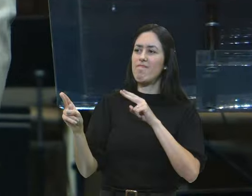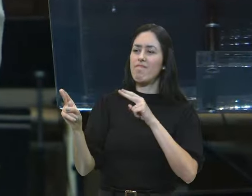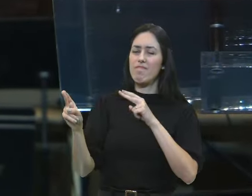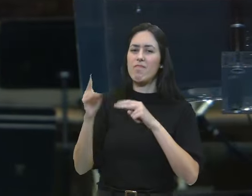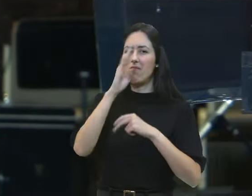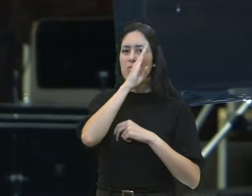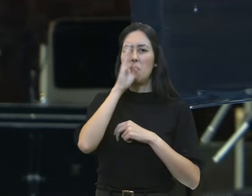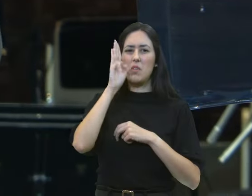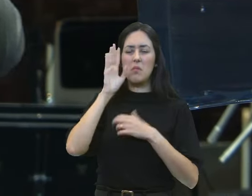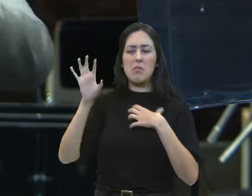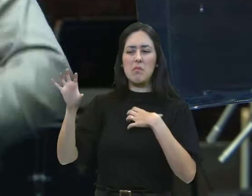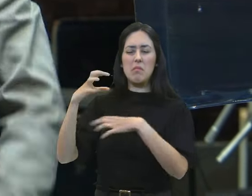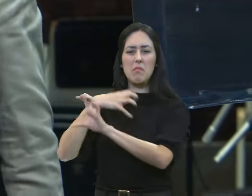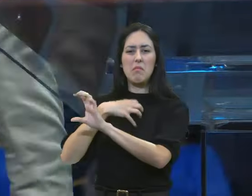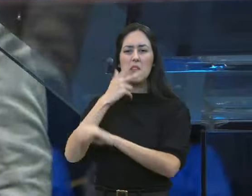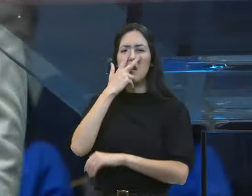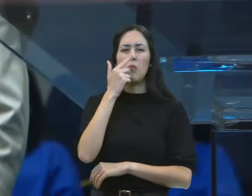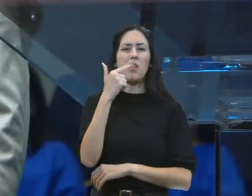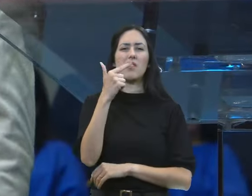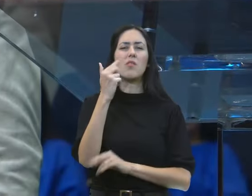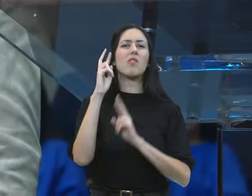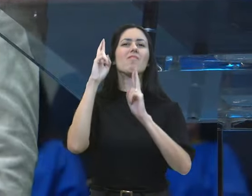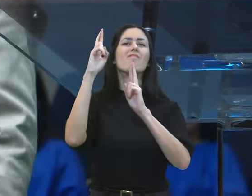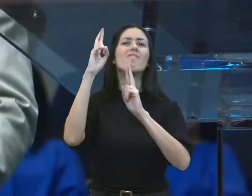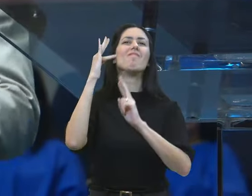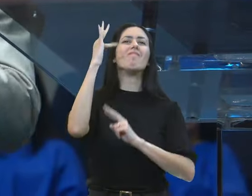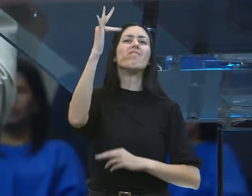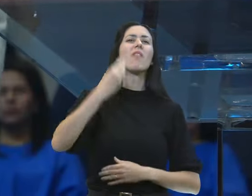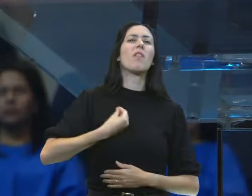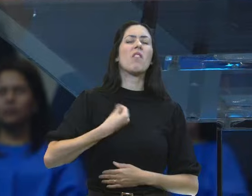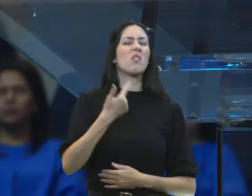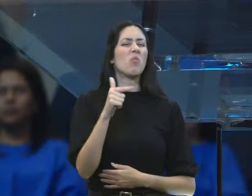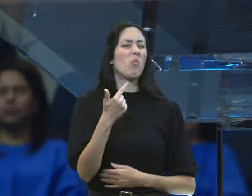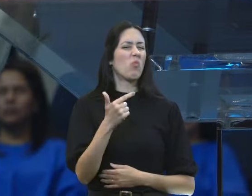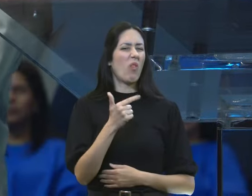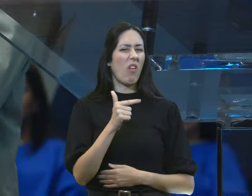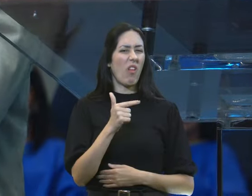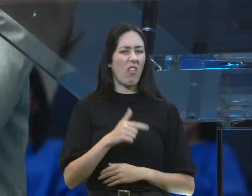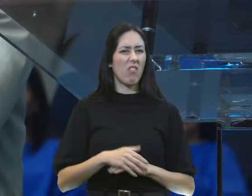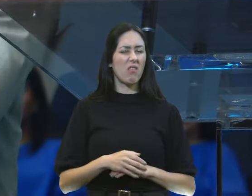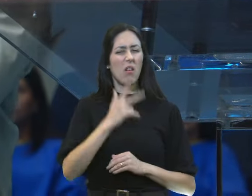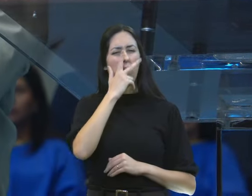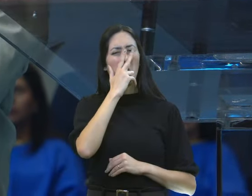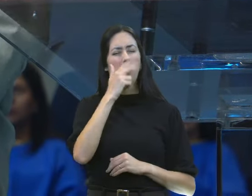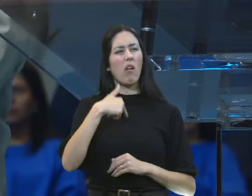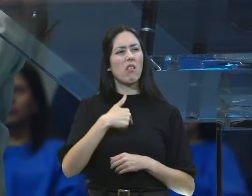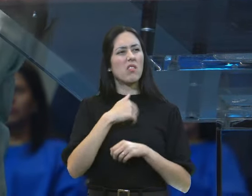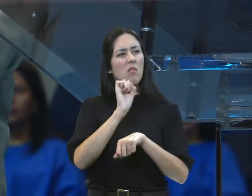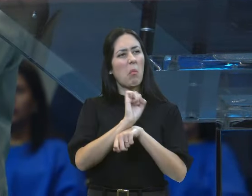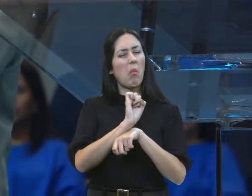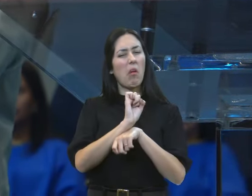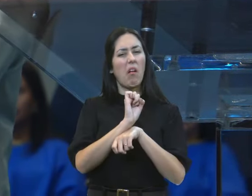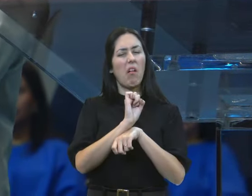Eu estou sem perspectiva de vida. Parece que eu estou no acostamento da vida.